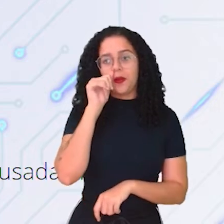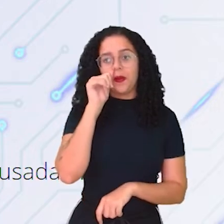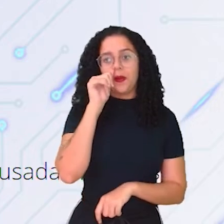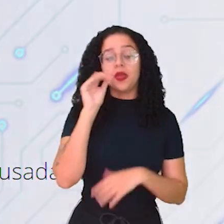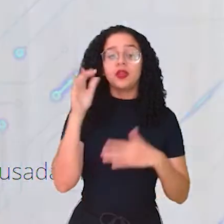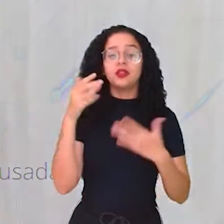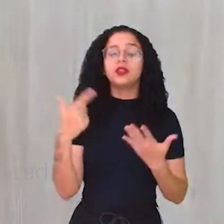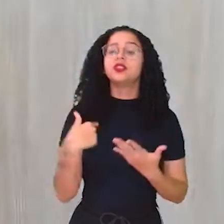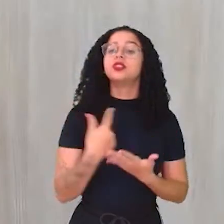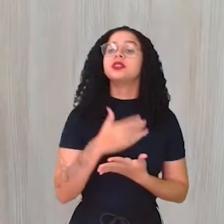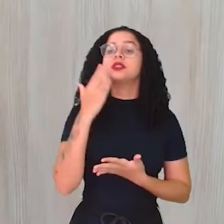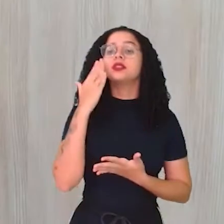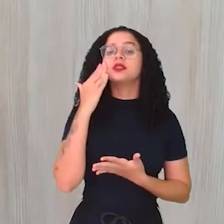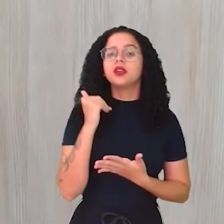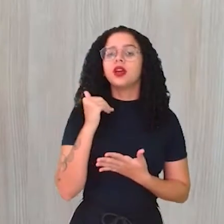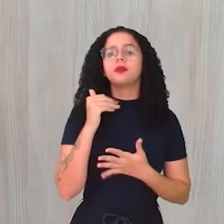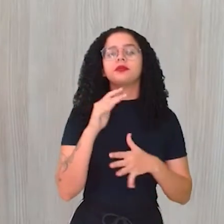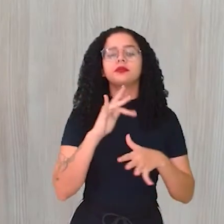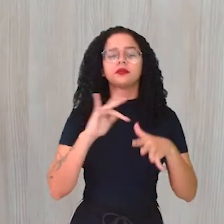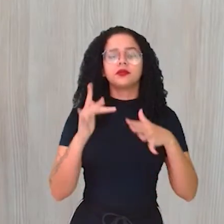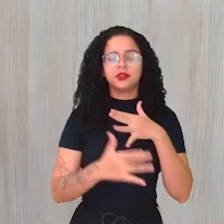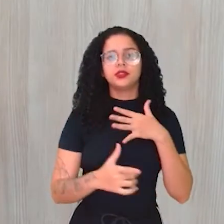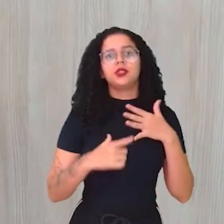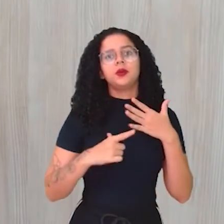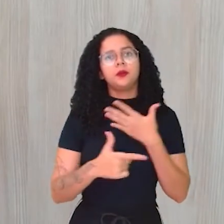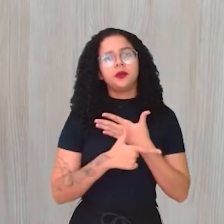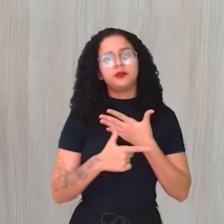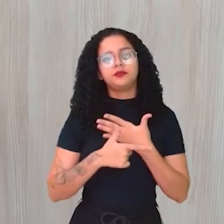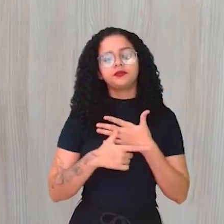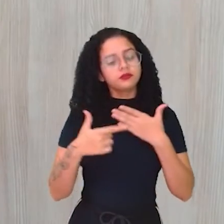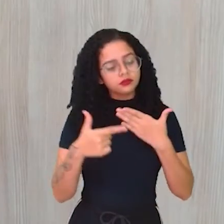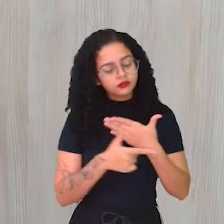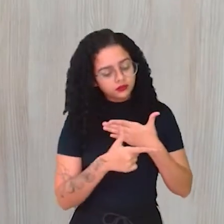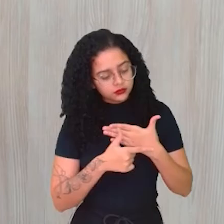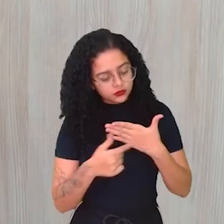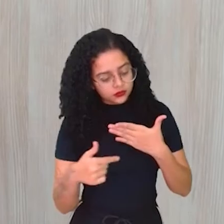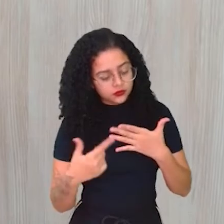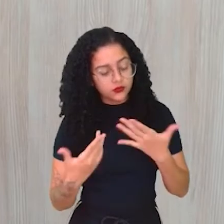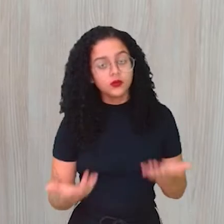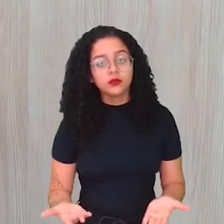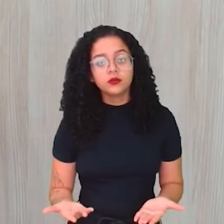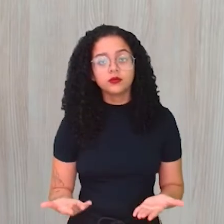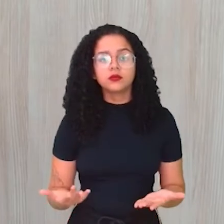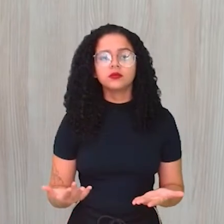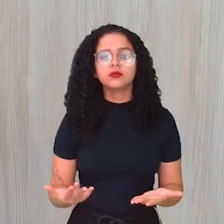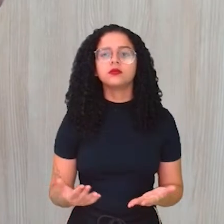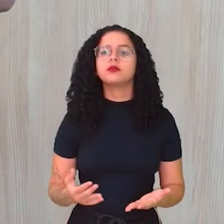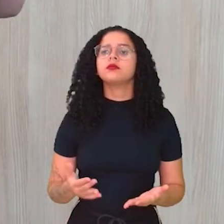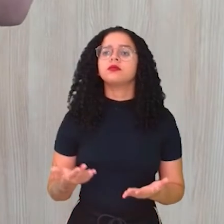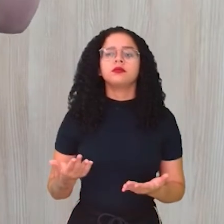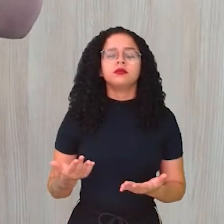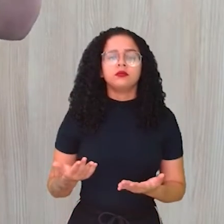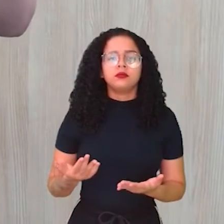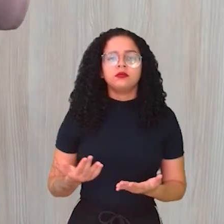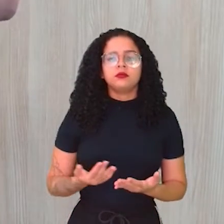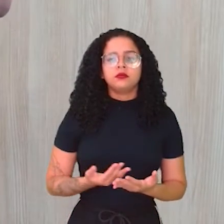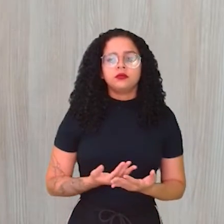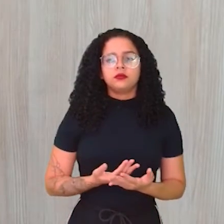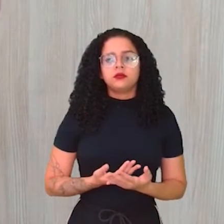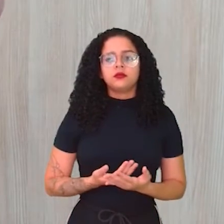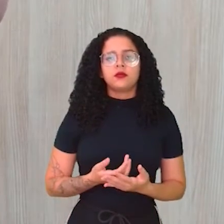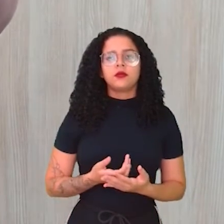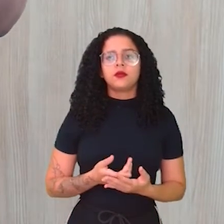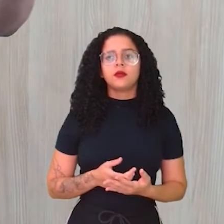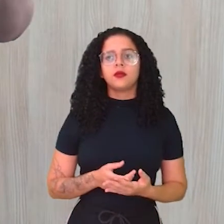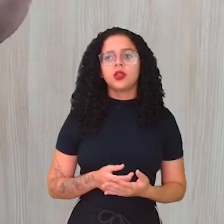sabe, a gente está vendo que as redes sociais têm um papel. E esse papel da rede social, gente, já deixou de ser